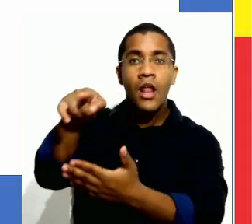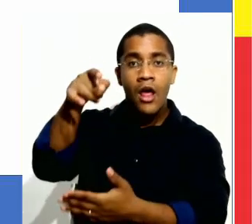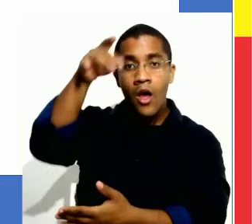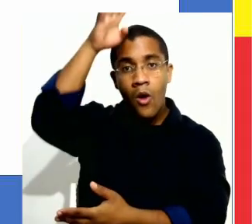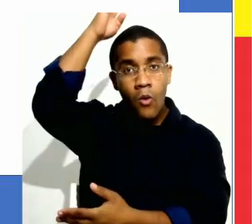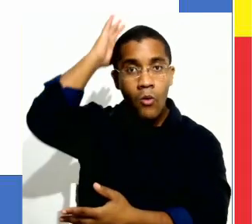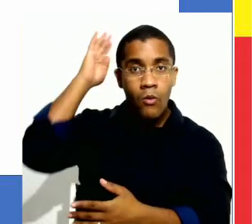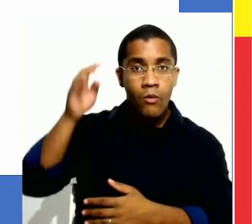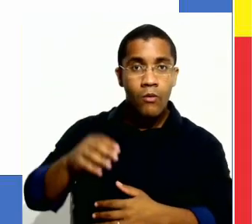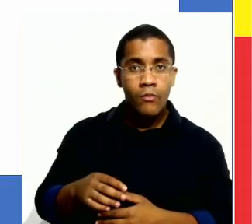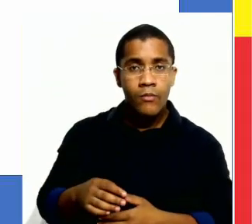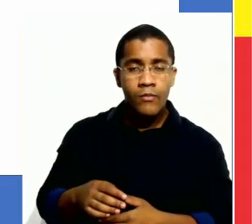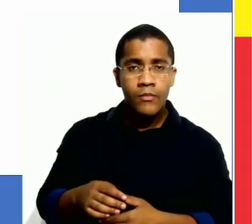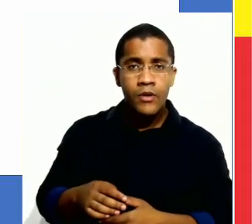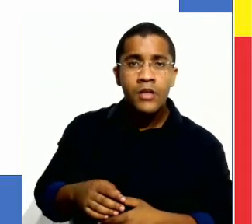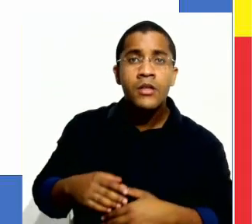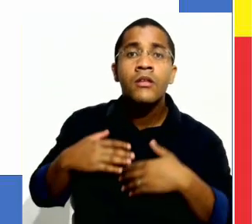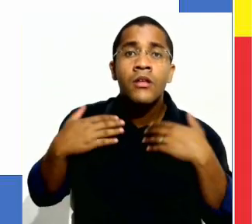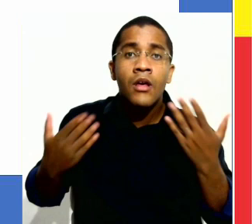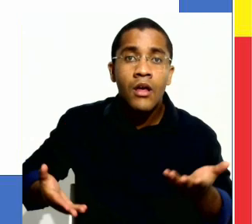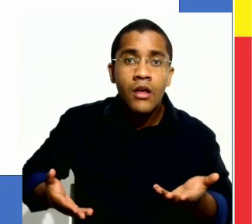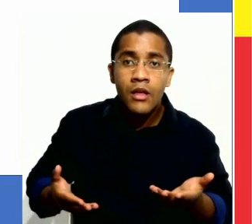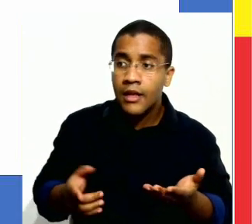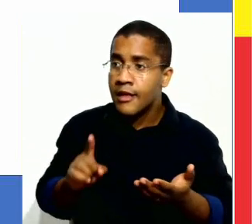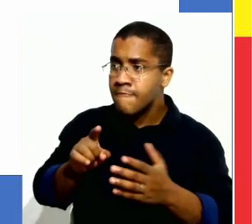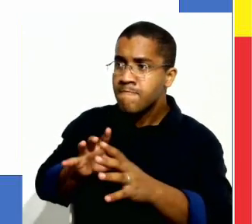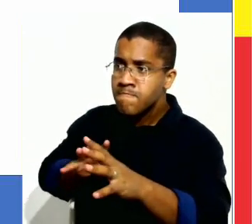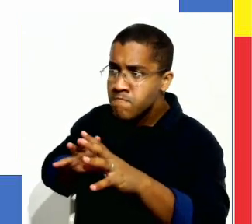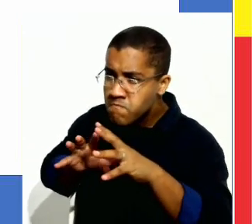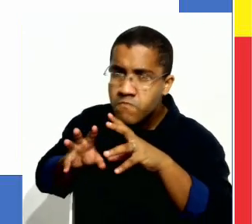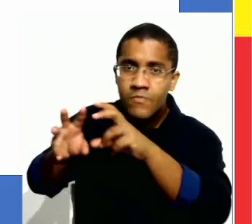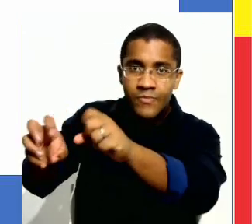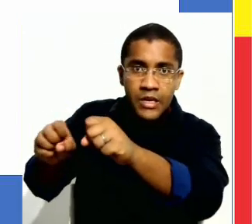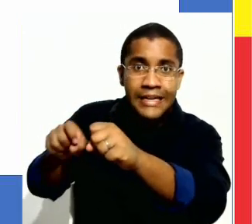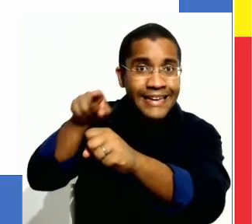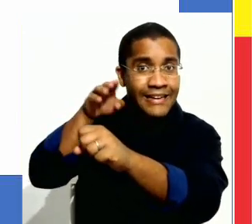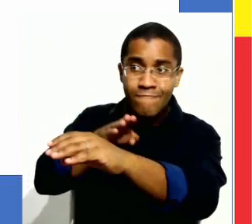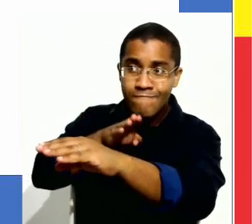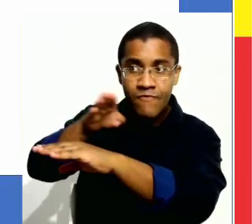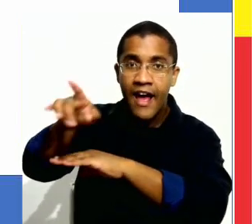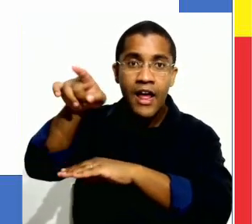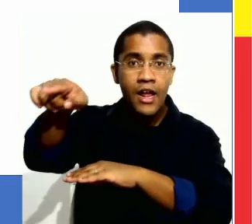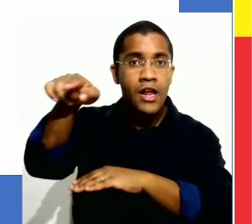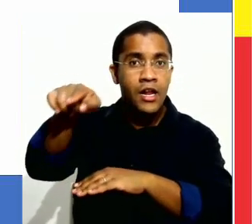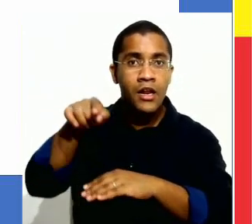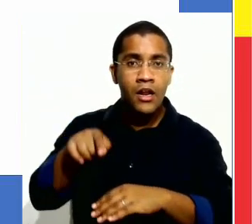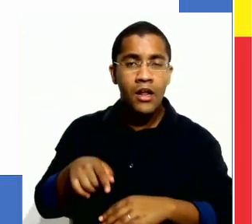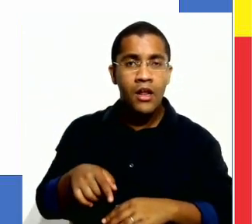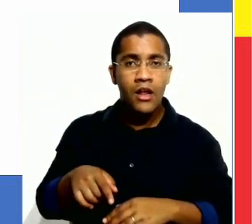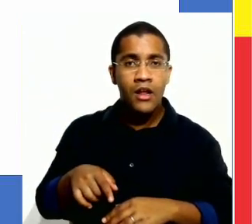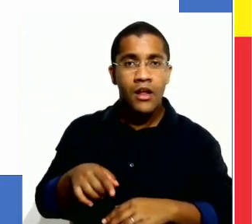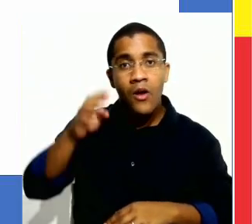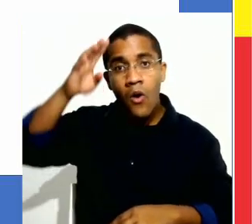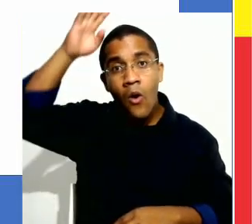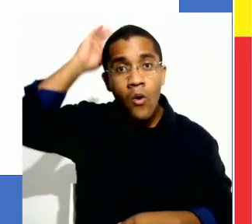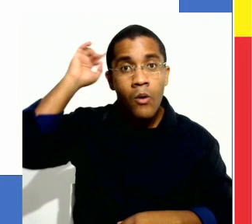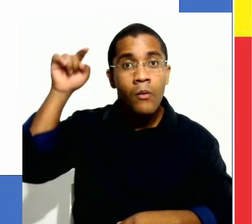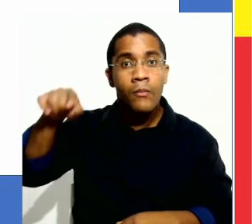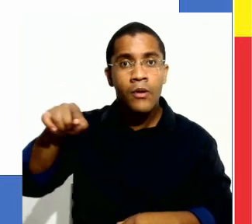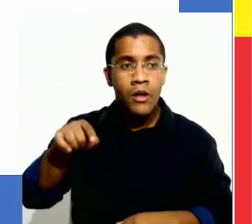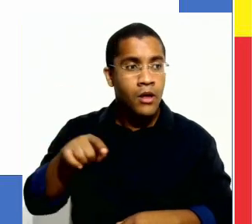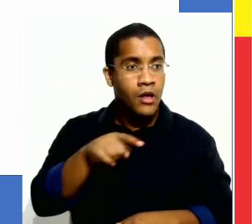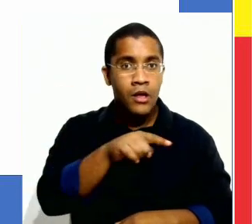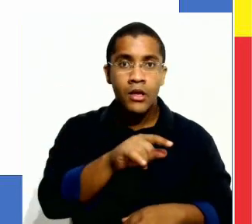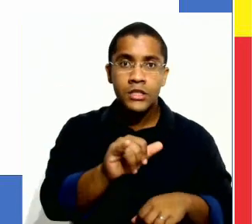E, desta forma, atacar os romanos no seu próprio território.